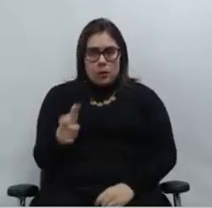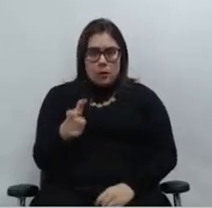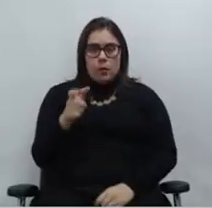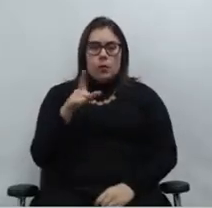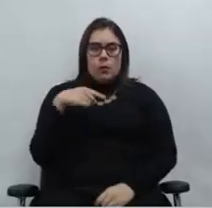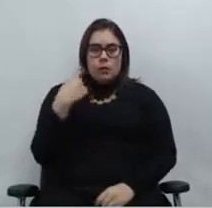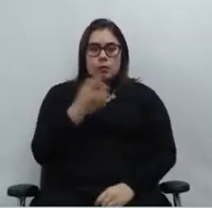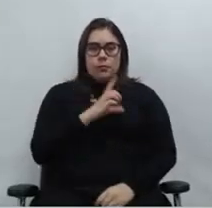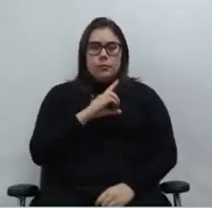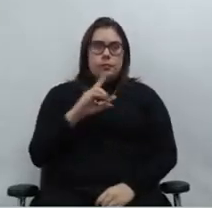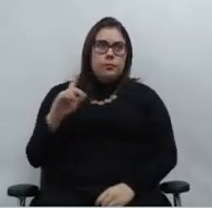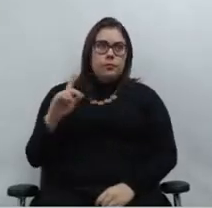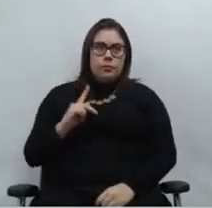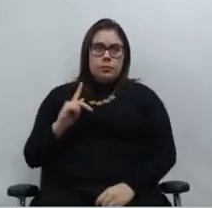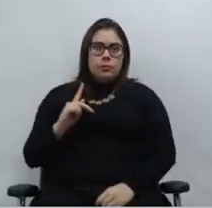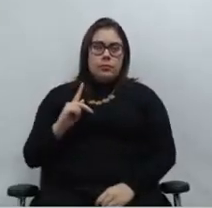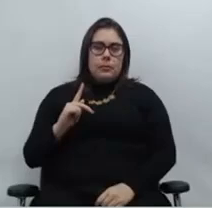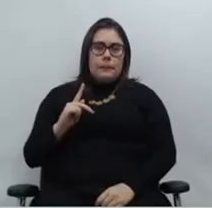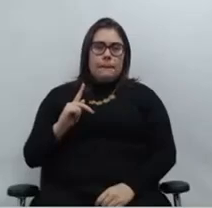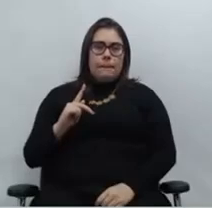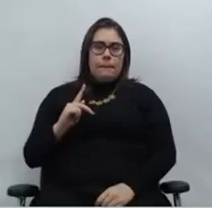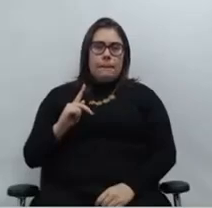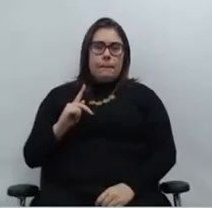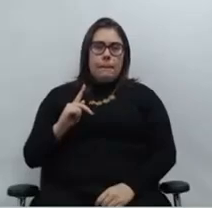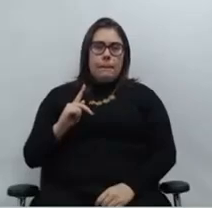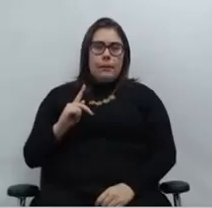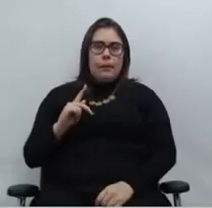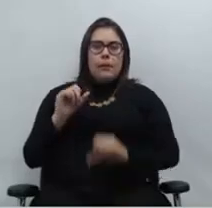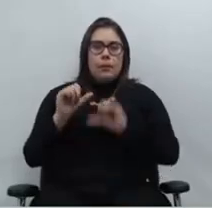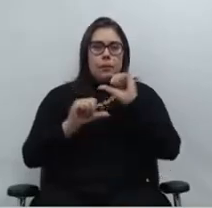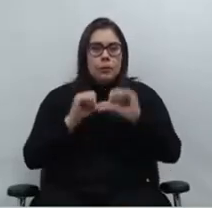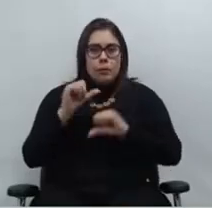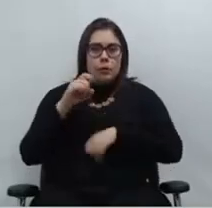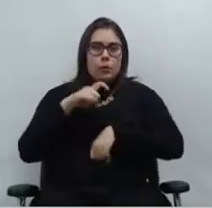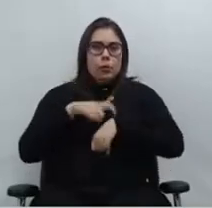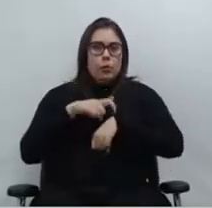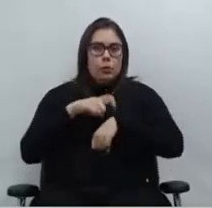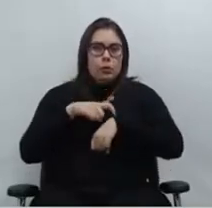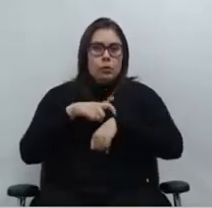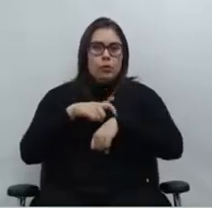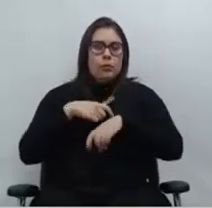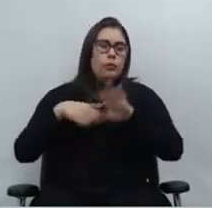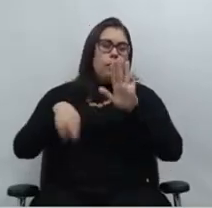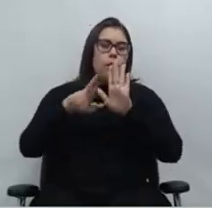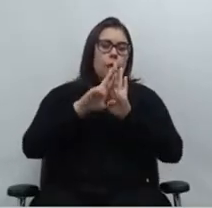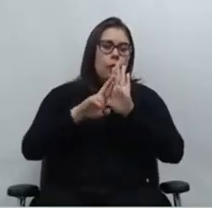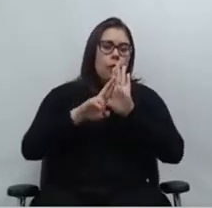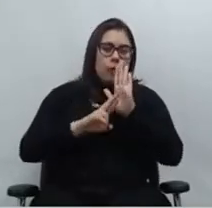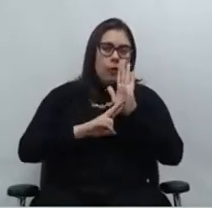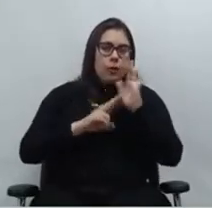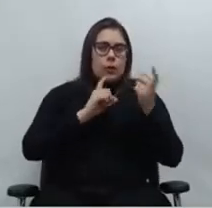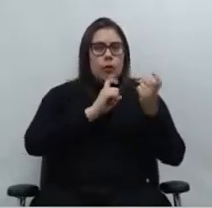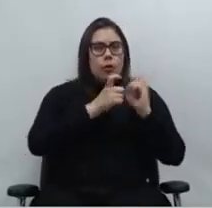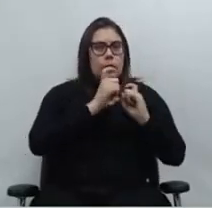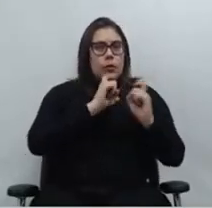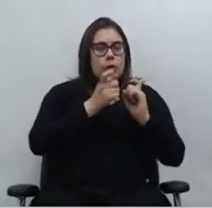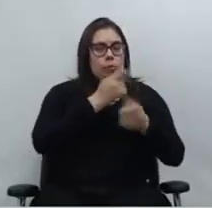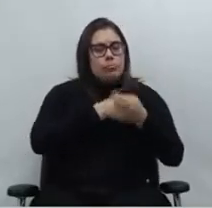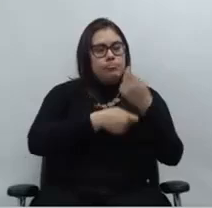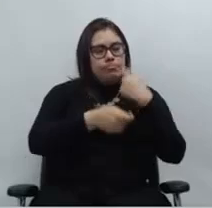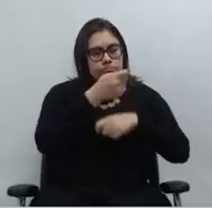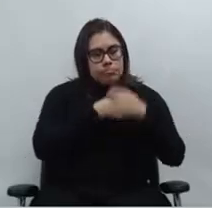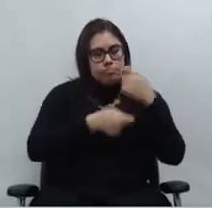Pública Geral, já que esse ato de alteração do horário foi pauta das nossas reuniões de planejamento da